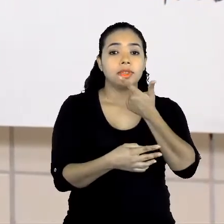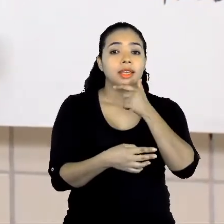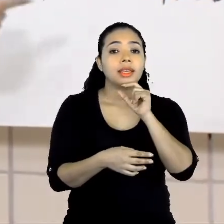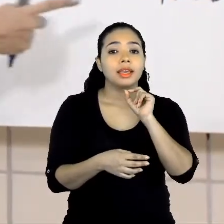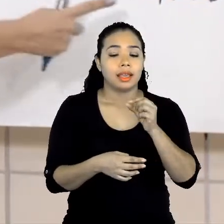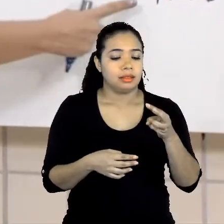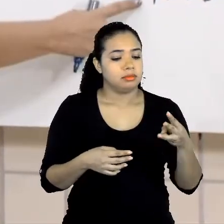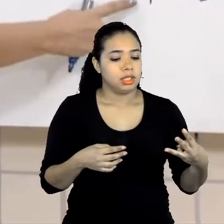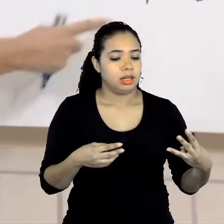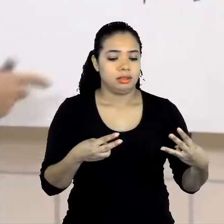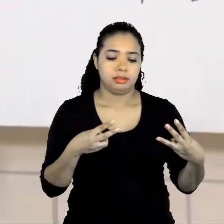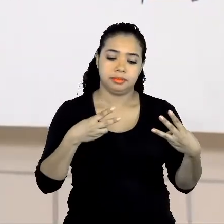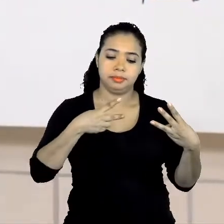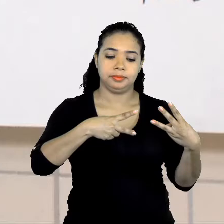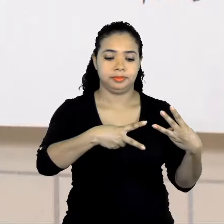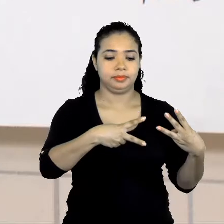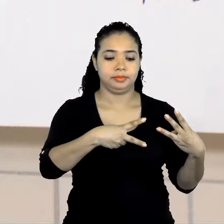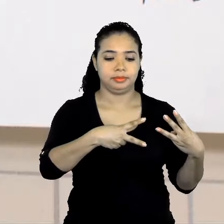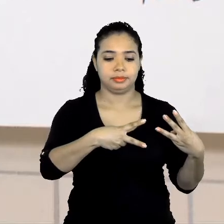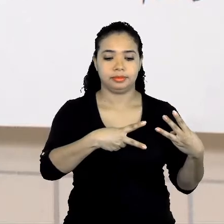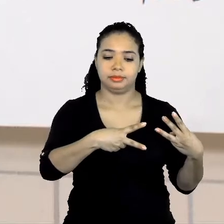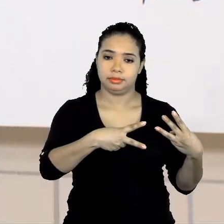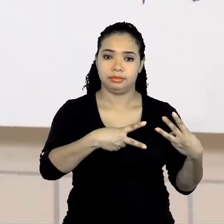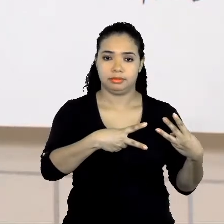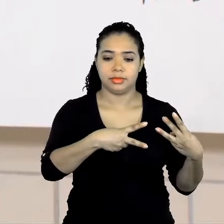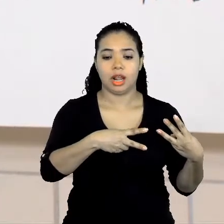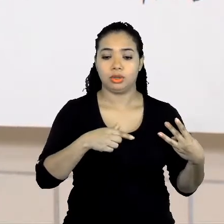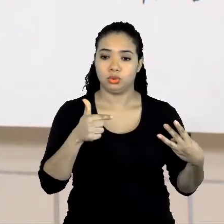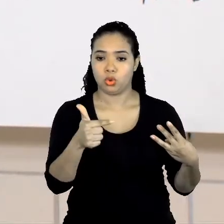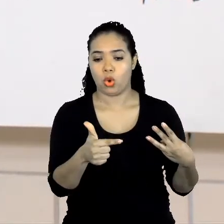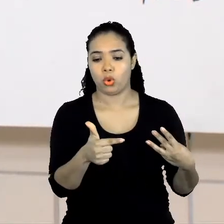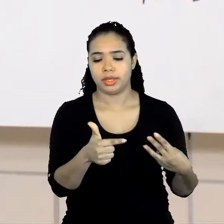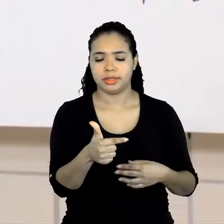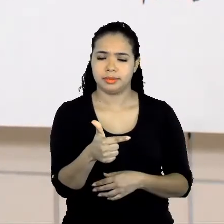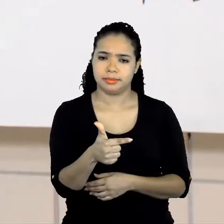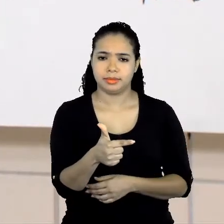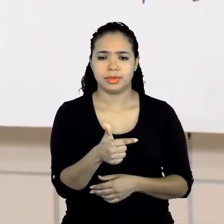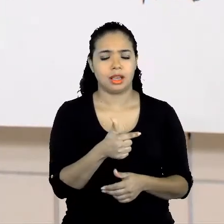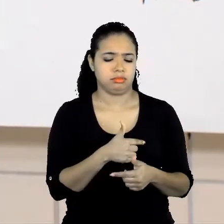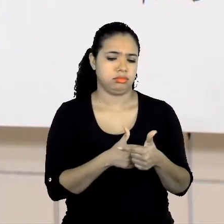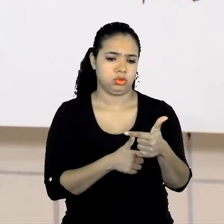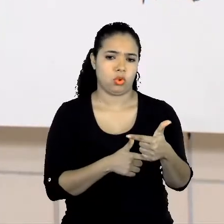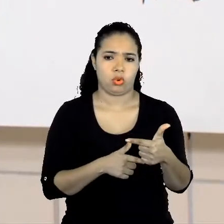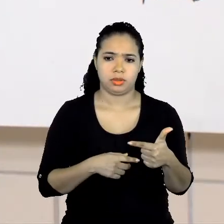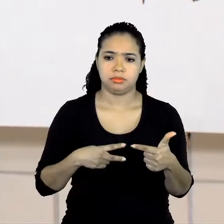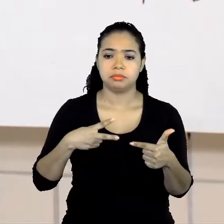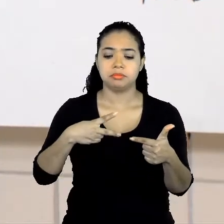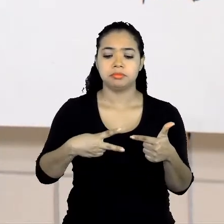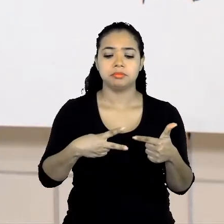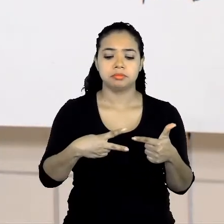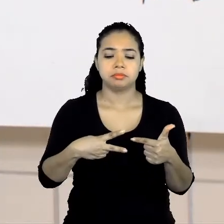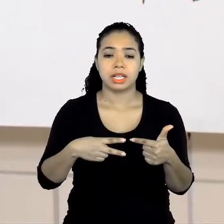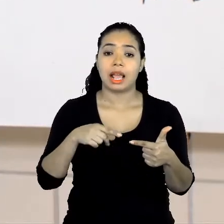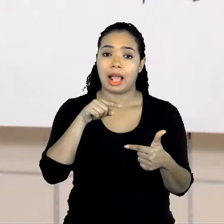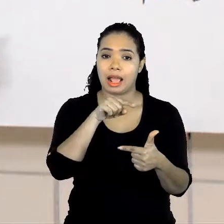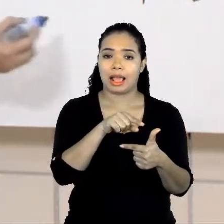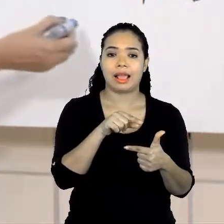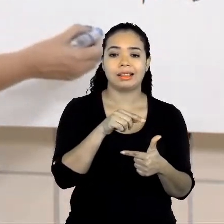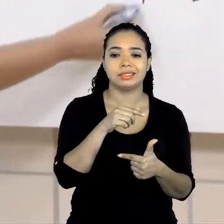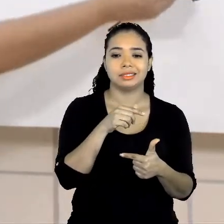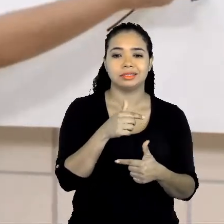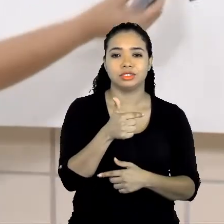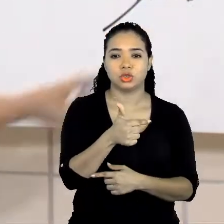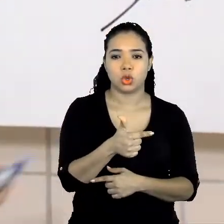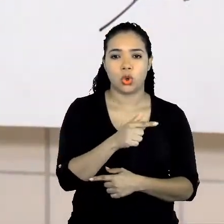maior? O 2. Então, 2 inteiros e 56 milésimos. é maior.